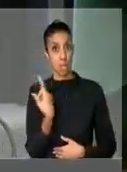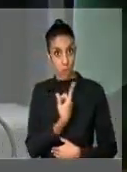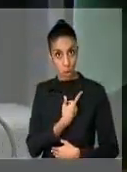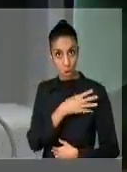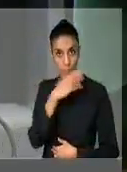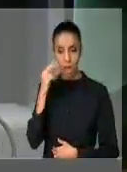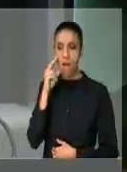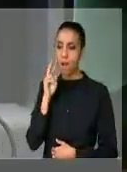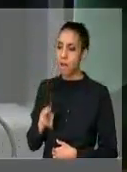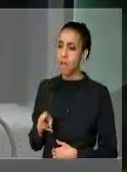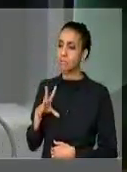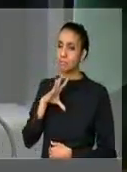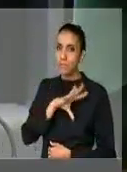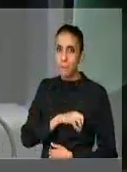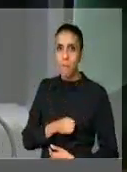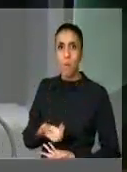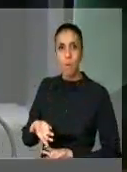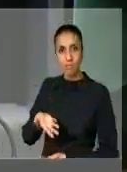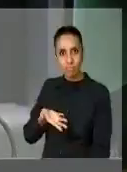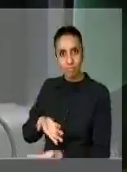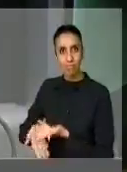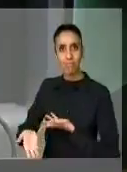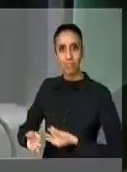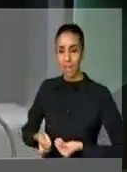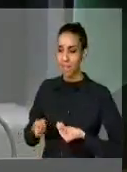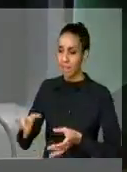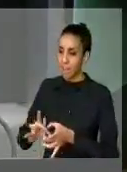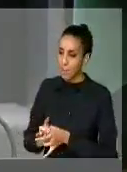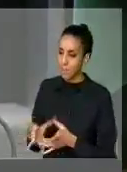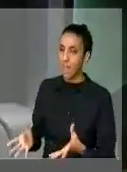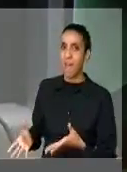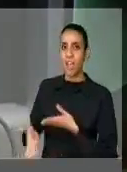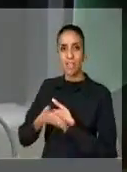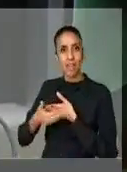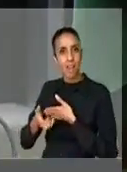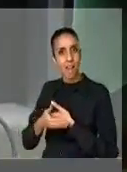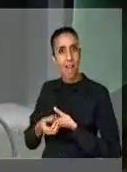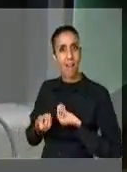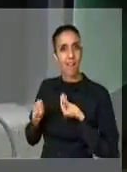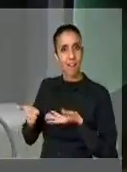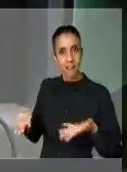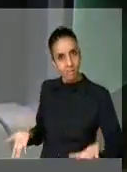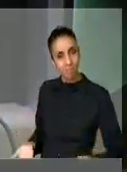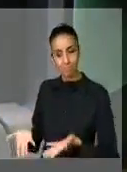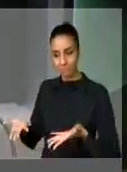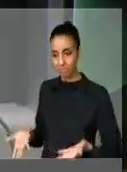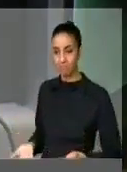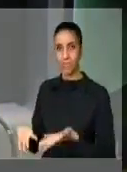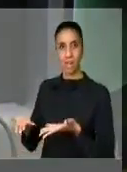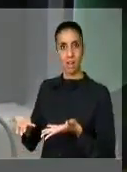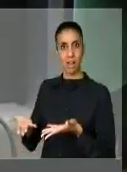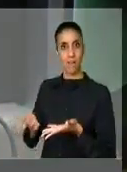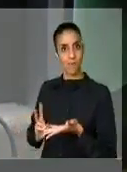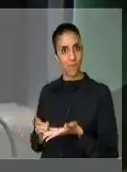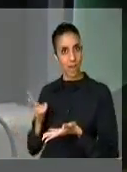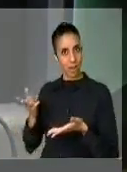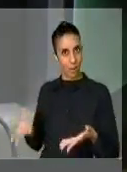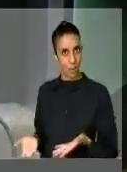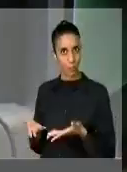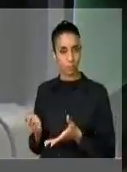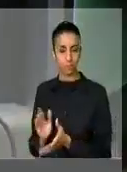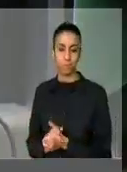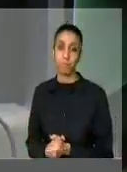amor, reconhecimento, dando liberdade, elogiando e enaltecendo o seu valor.